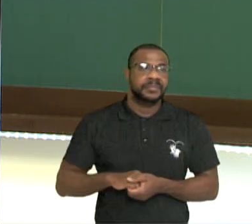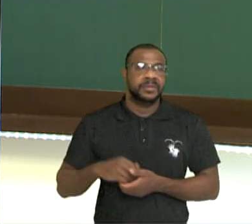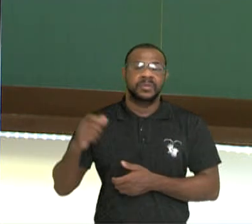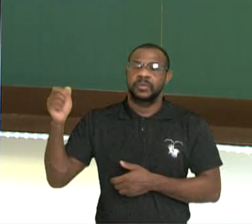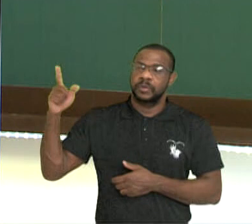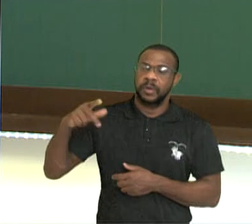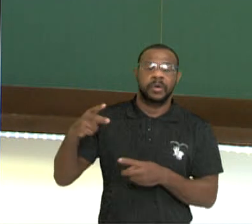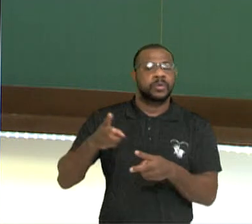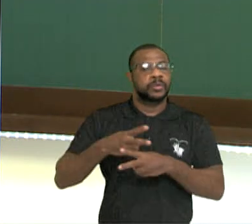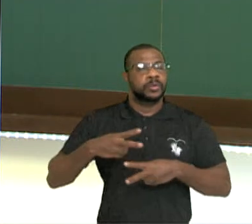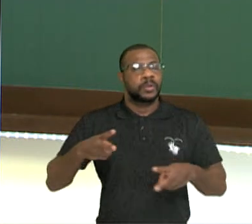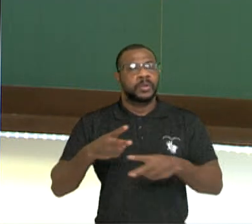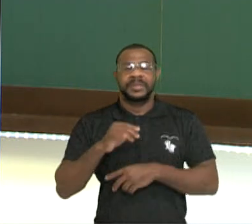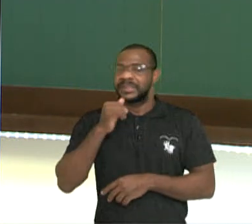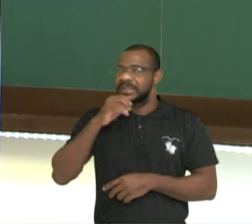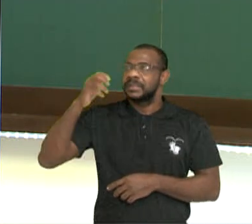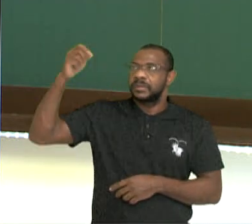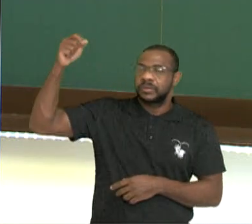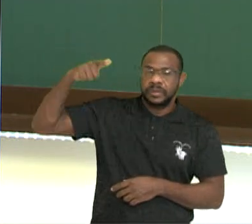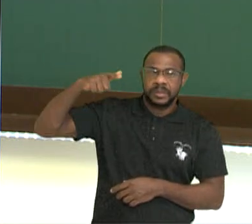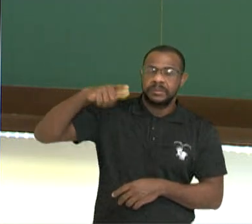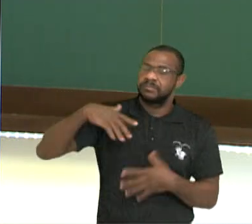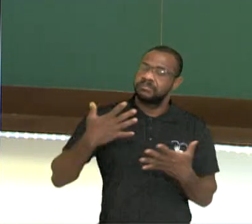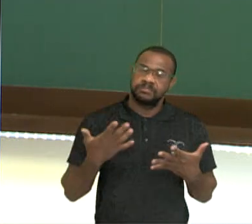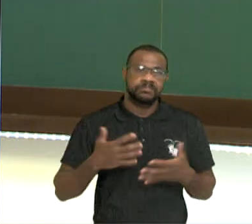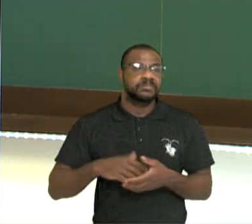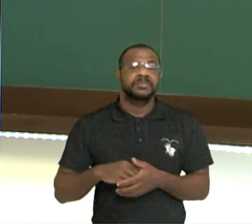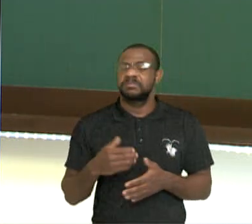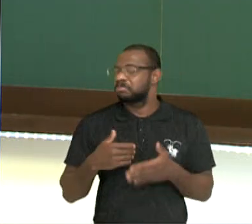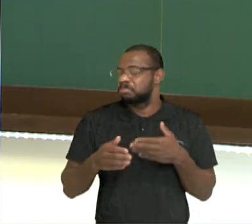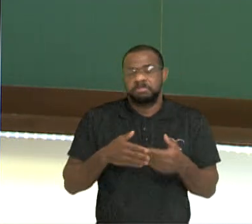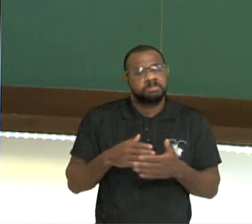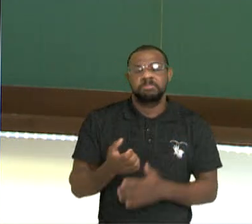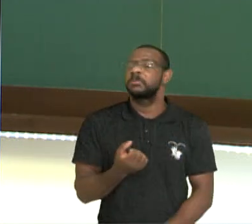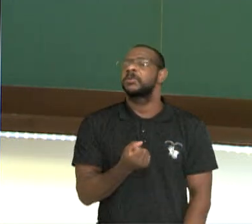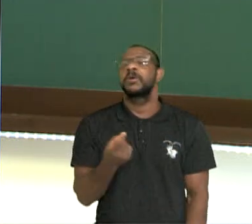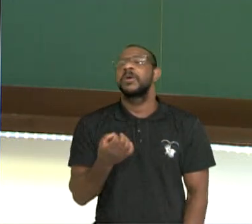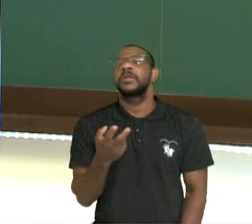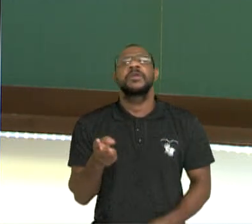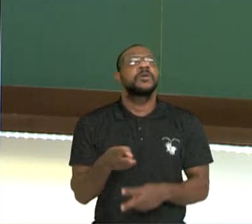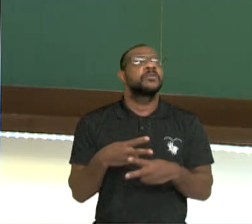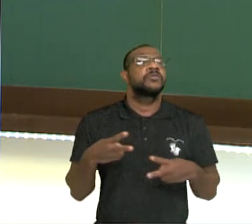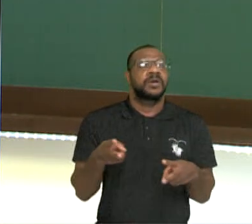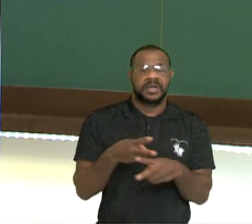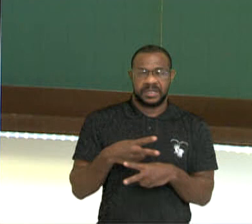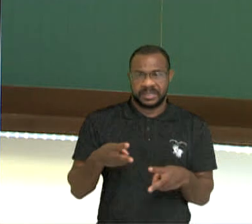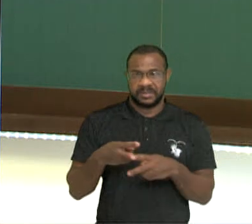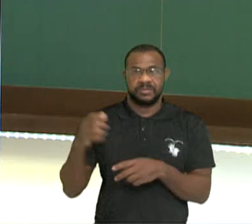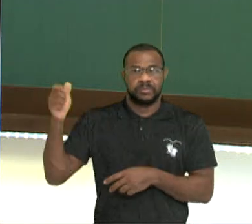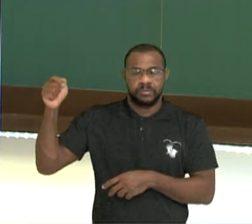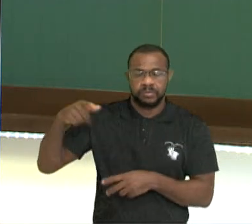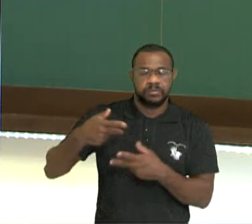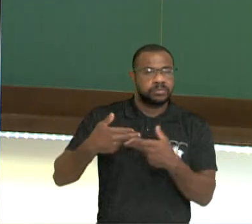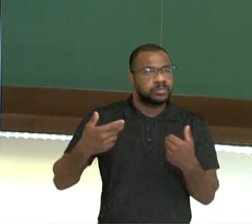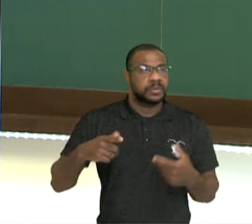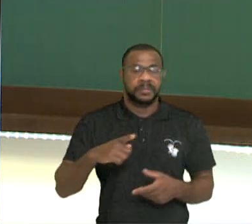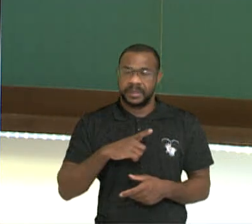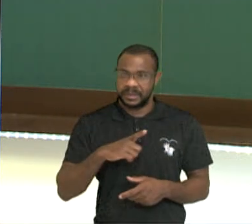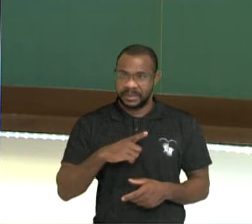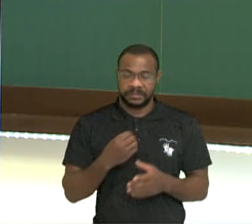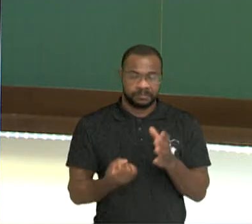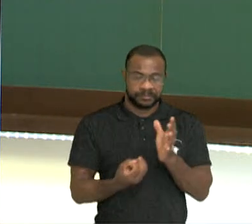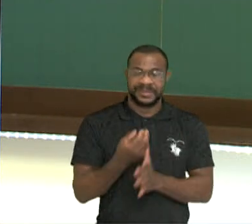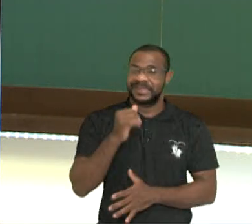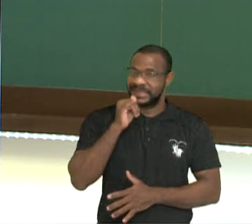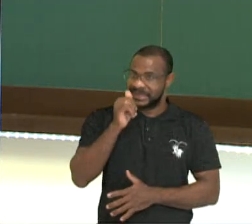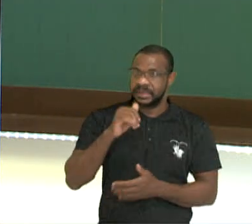vento, a energia solar e a energia eólica, independente da quantidade de vento ou luz solar que utilizemos para a produção de